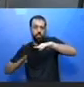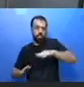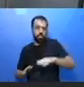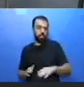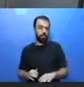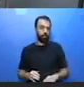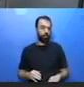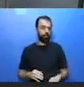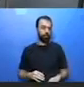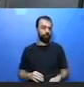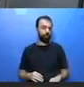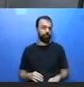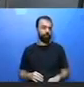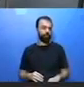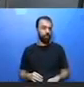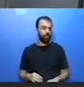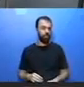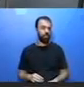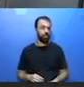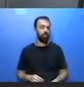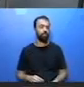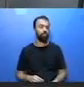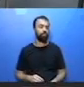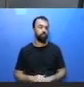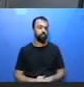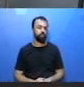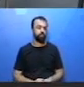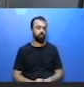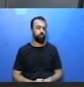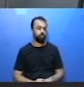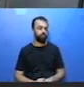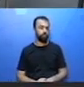Então, como é metro quadrado, eu sei que é a área.